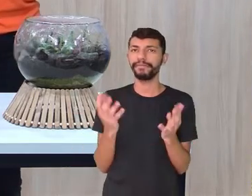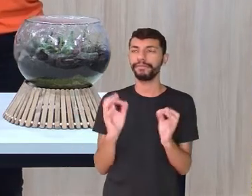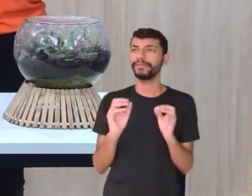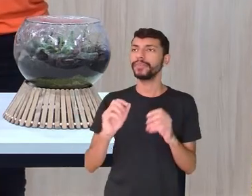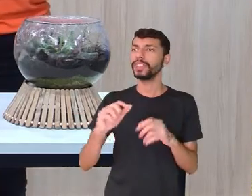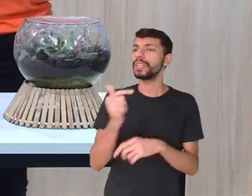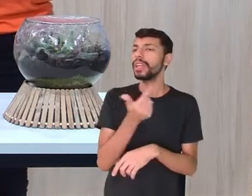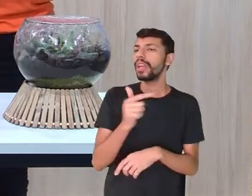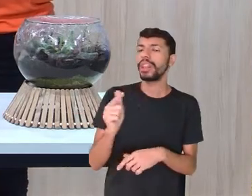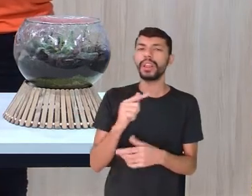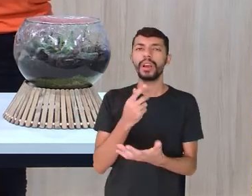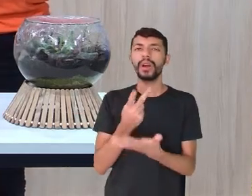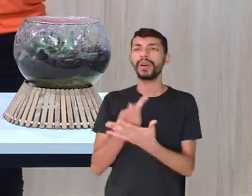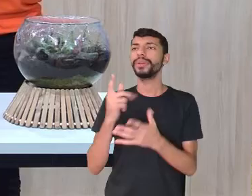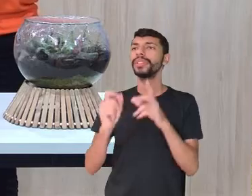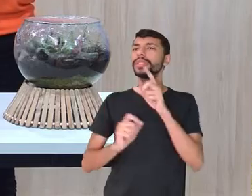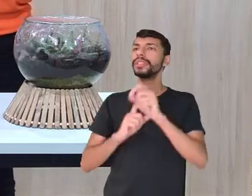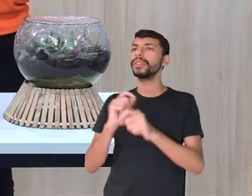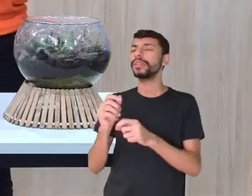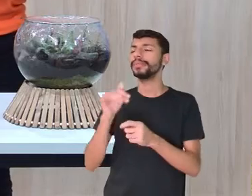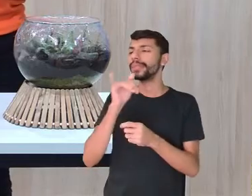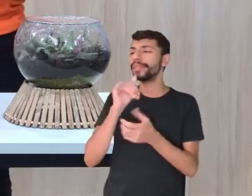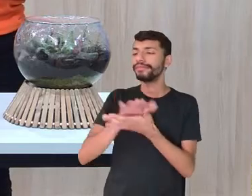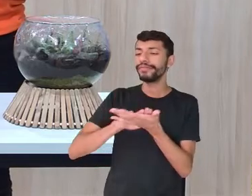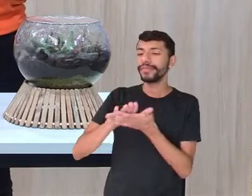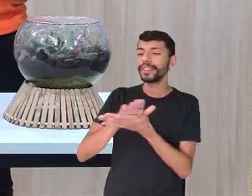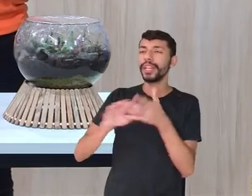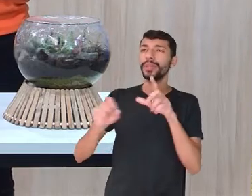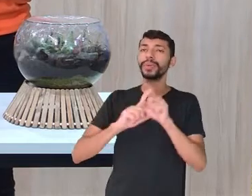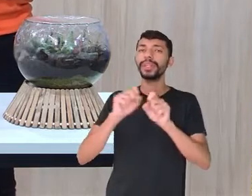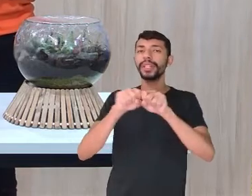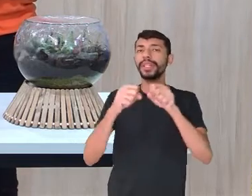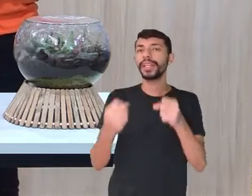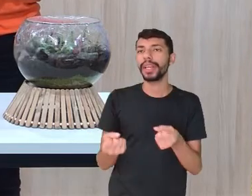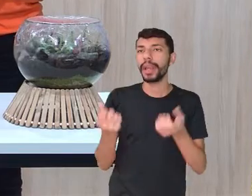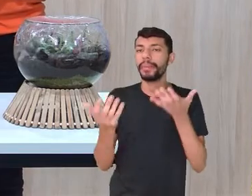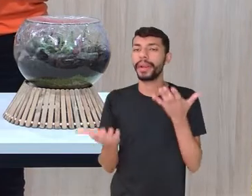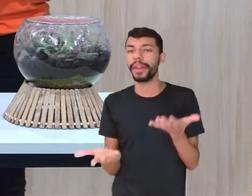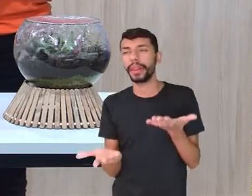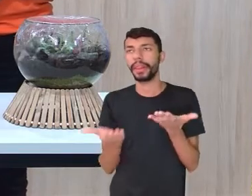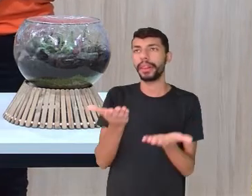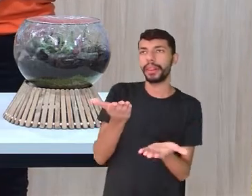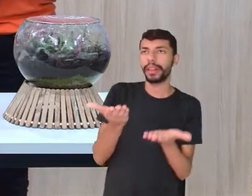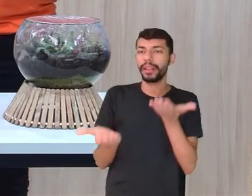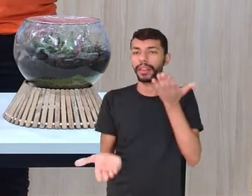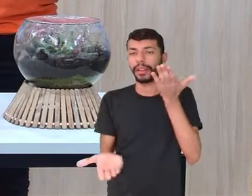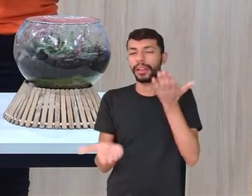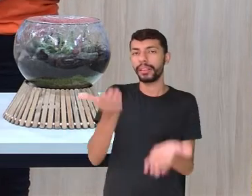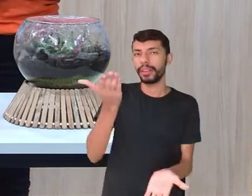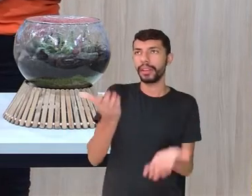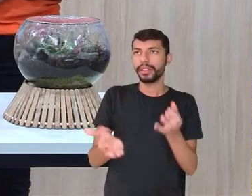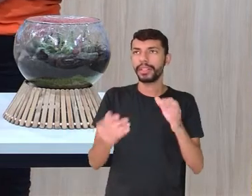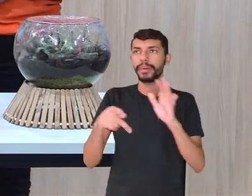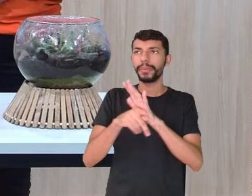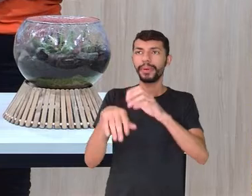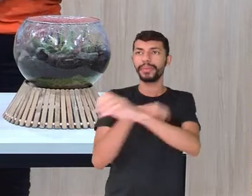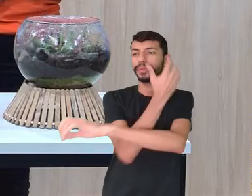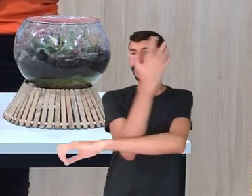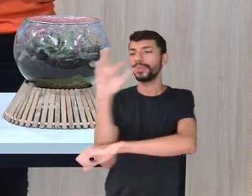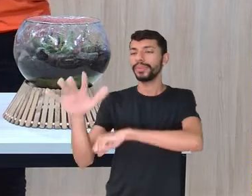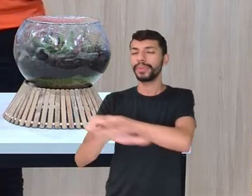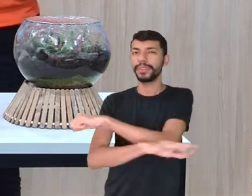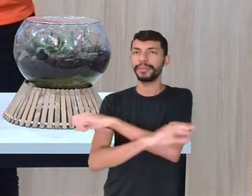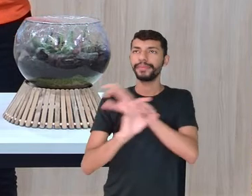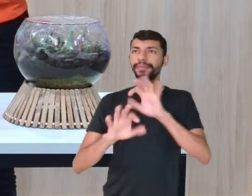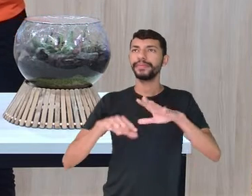não ocorra nada que faça com que quebre este equilíbrio do meio ambiente e do ecossistema.